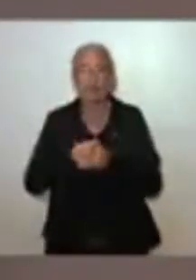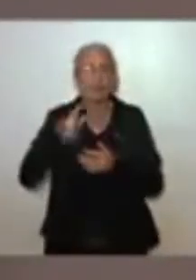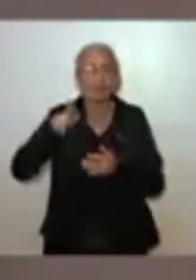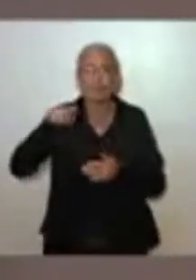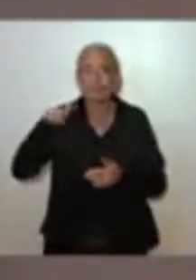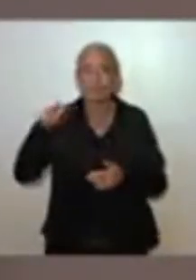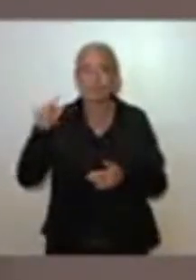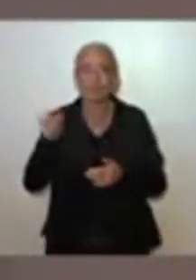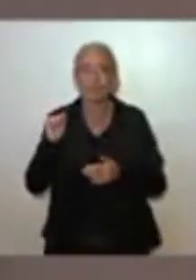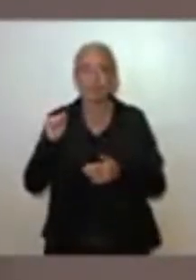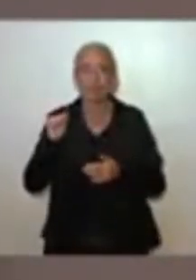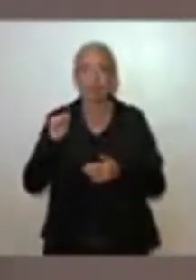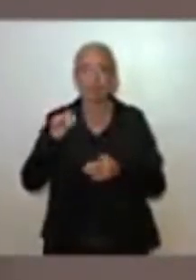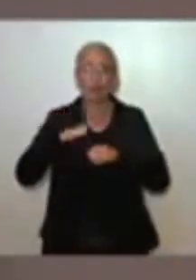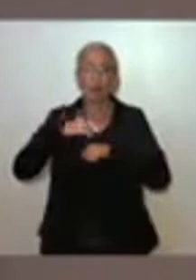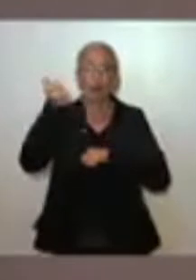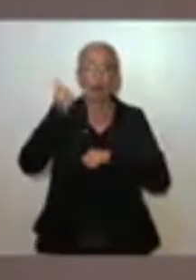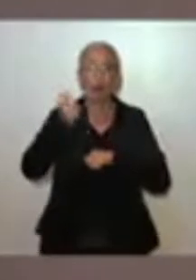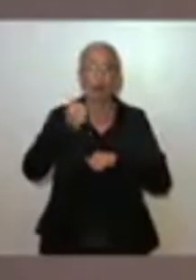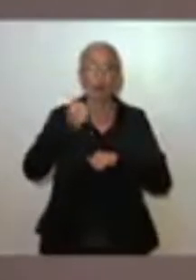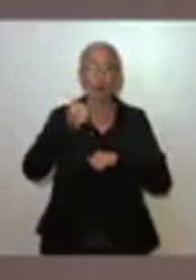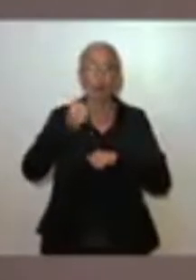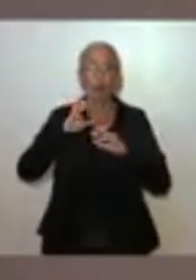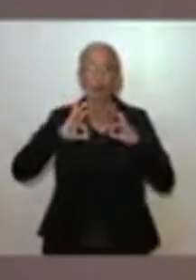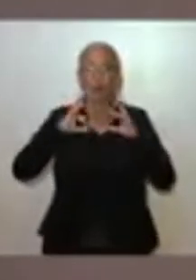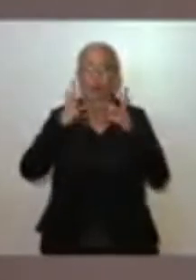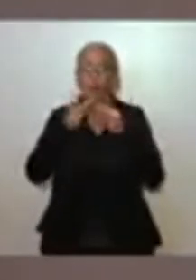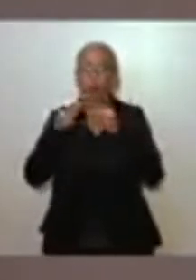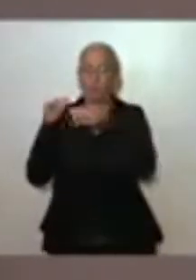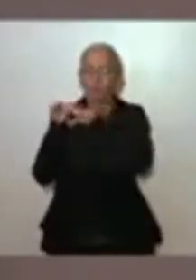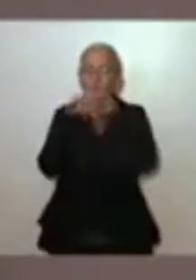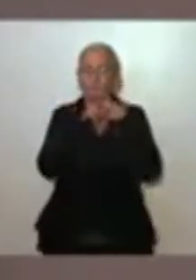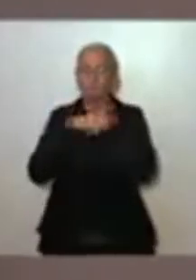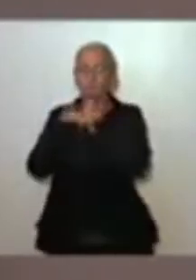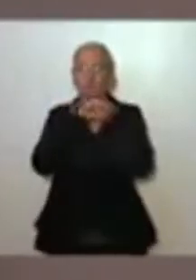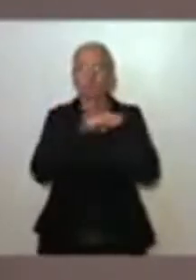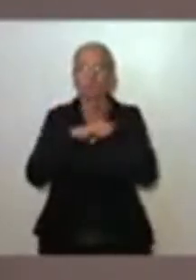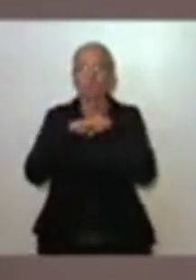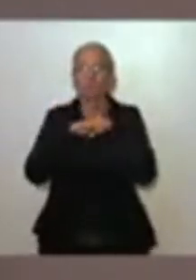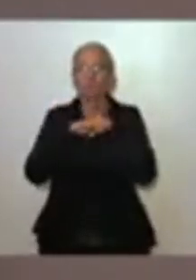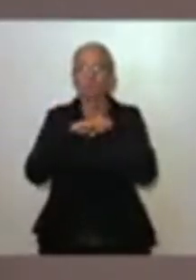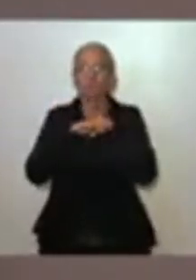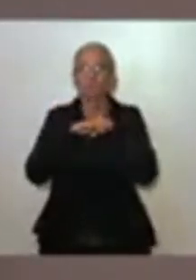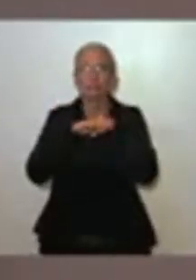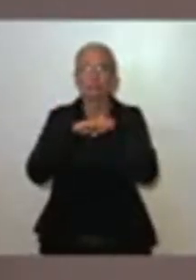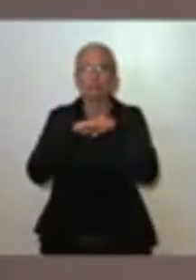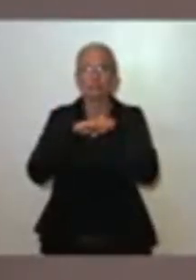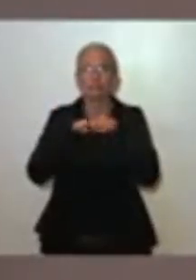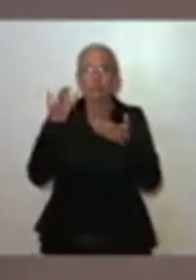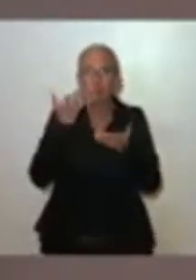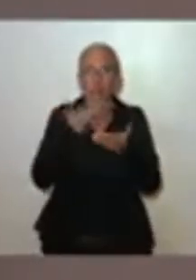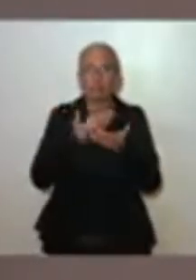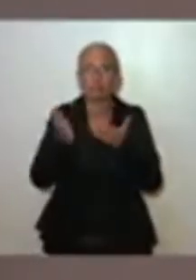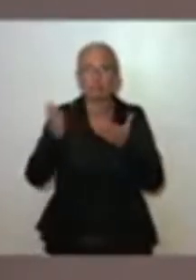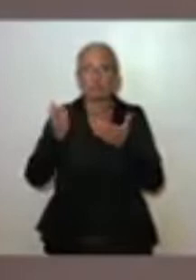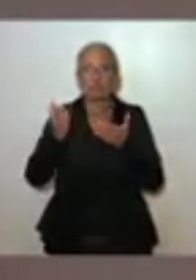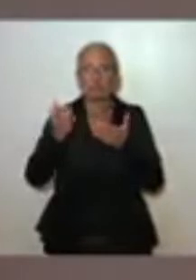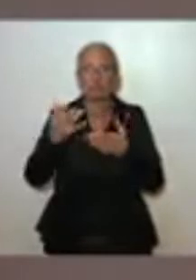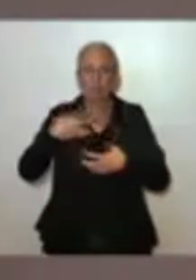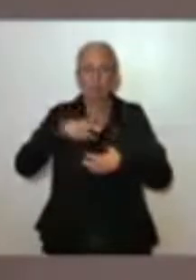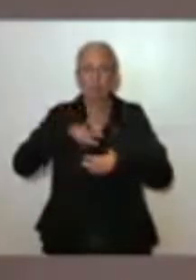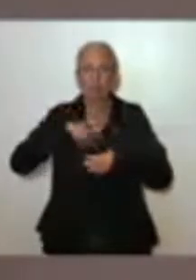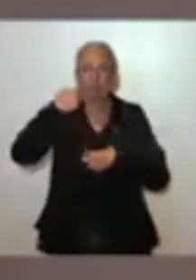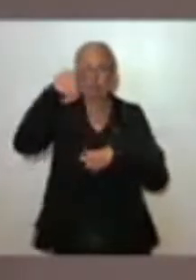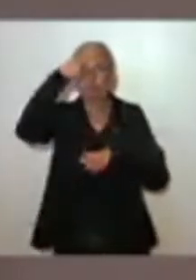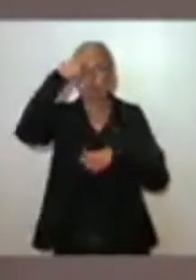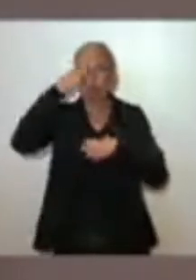é melhor do que ninguém e eu não consigo pensar nenhuma derrota maior para o espírito do que alguém se achar melhor do que